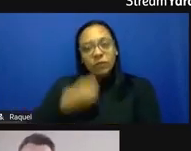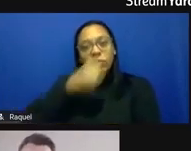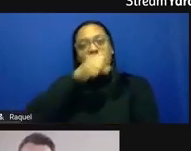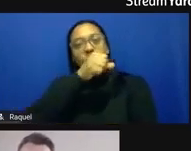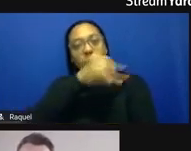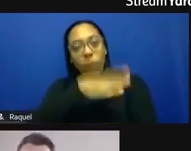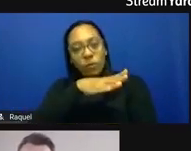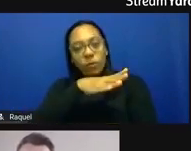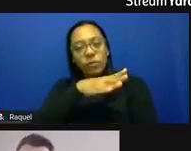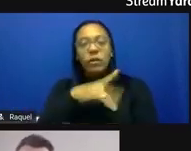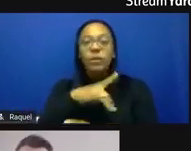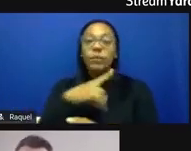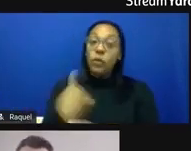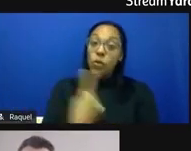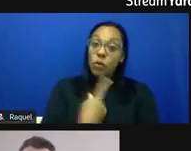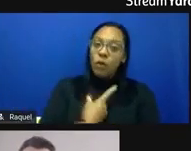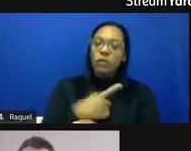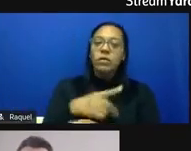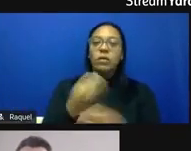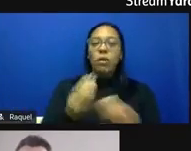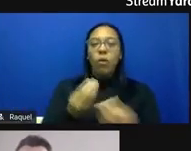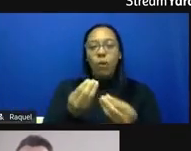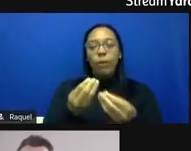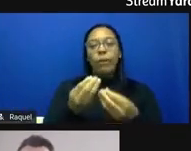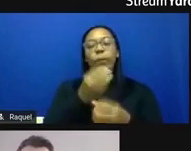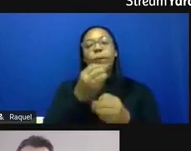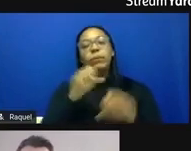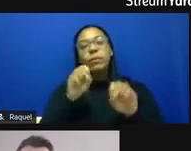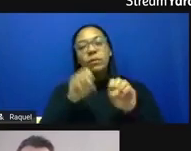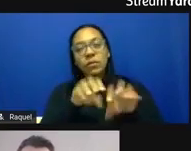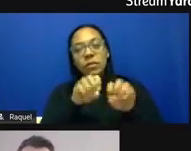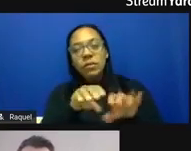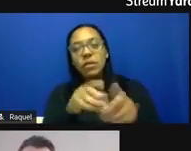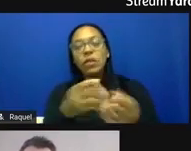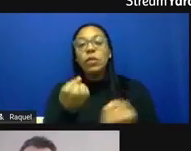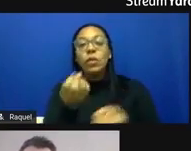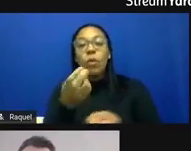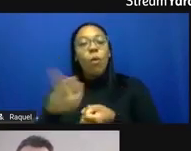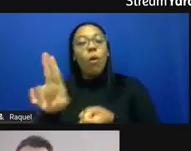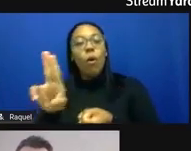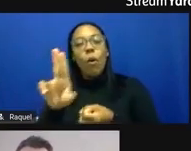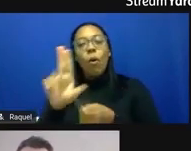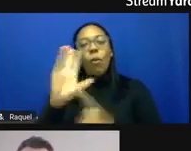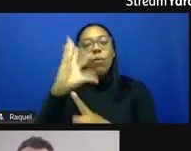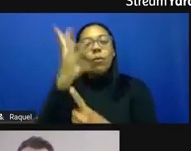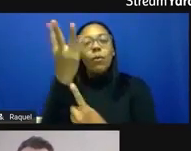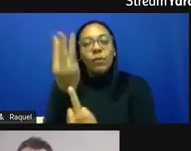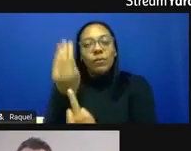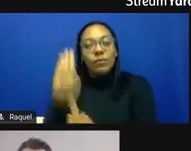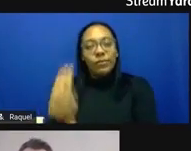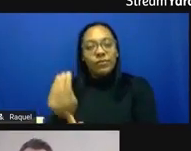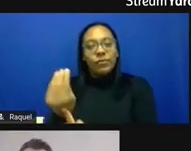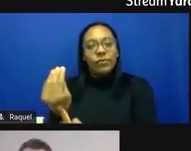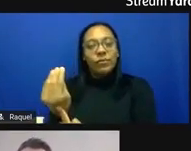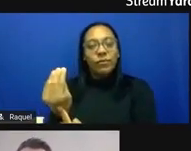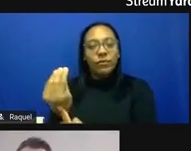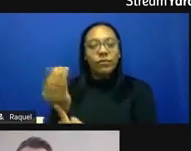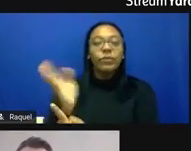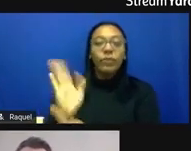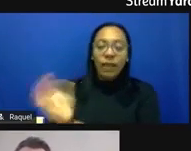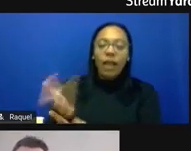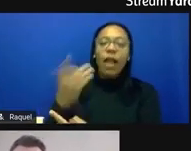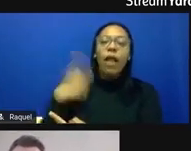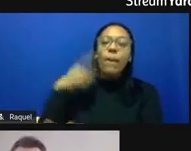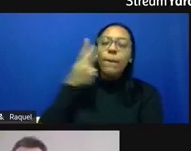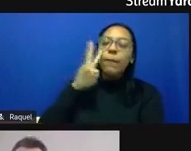da docência, seja através da arte. Então, era uma visão de quem já passou por